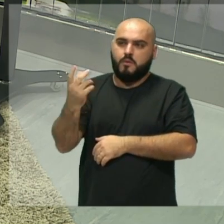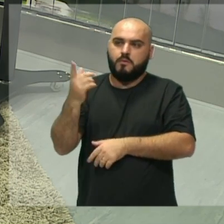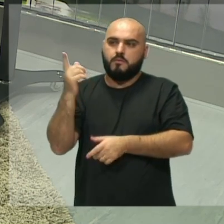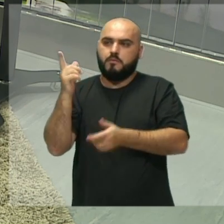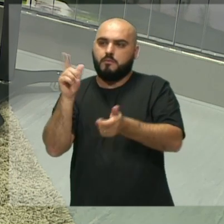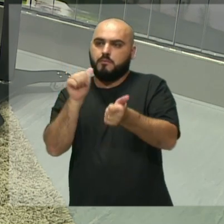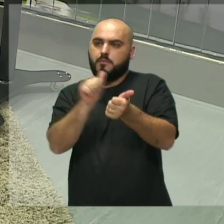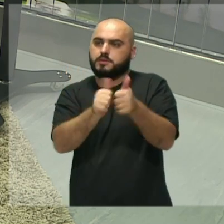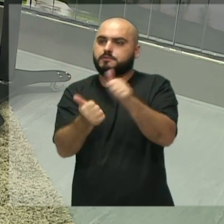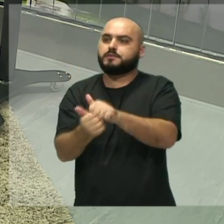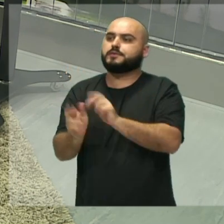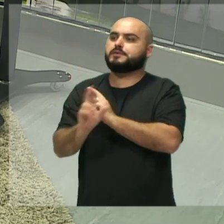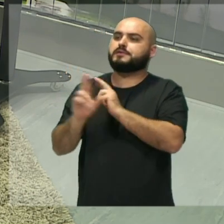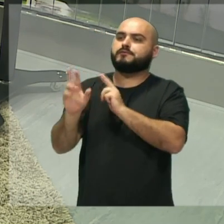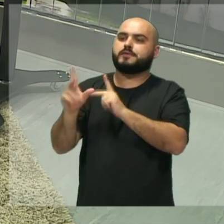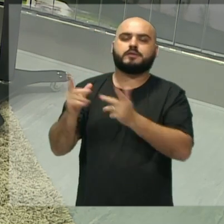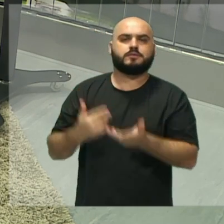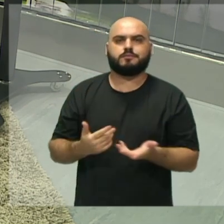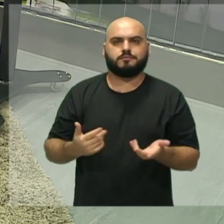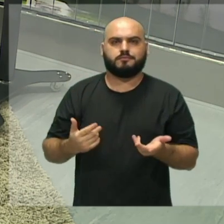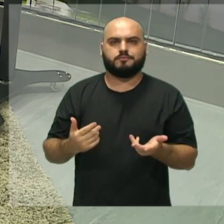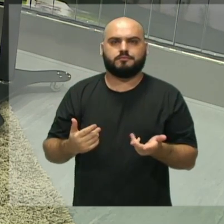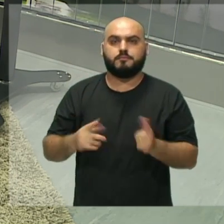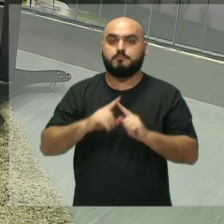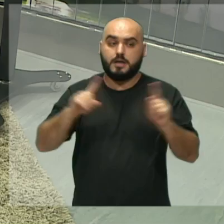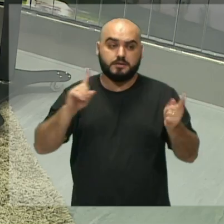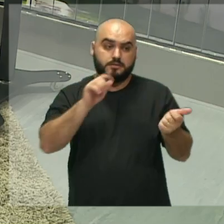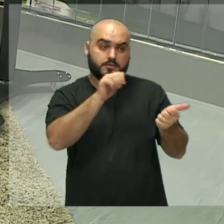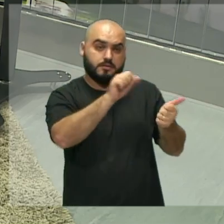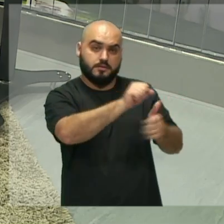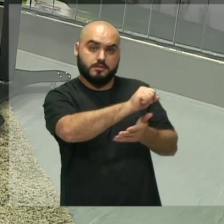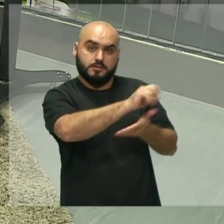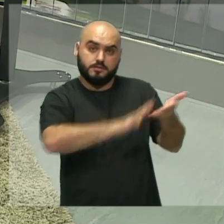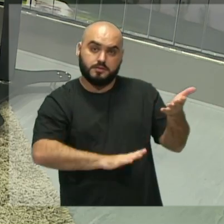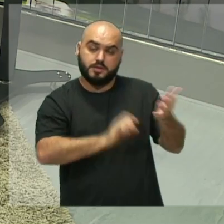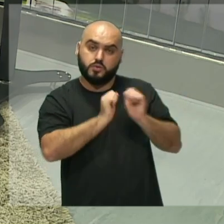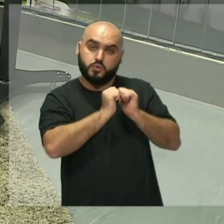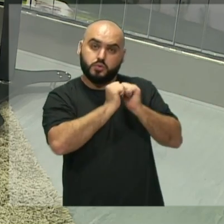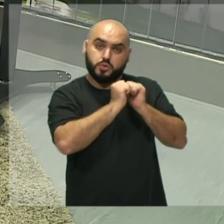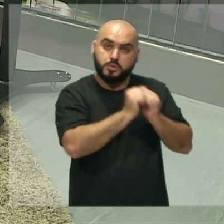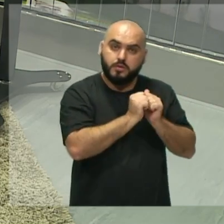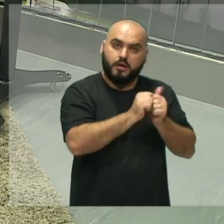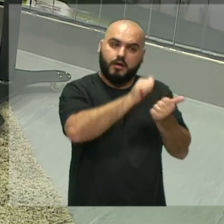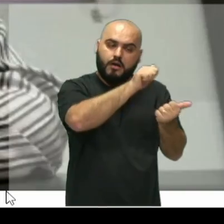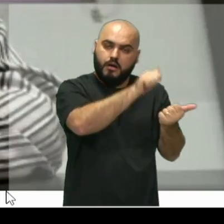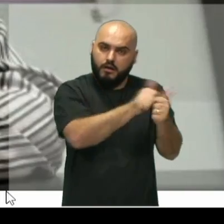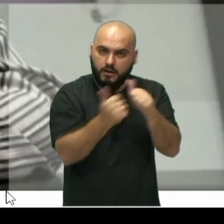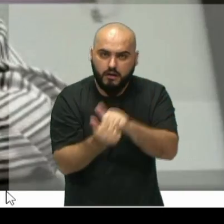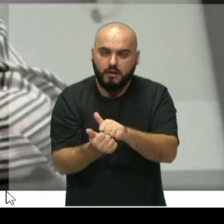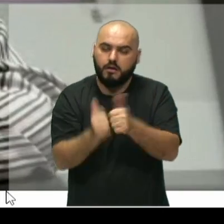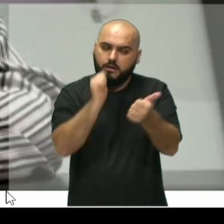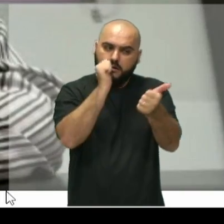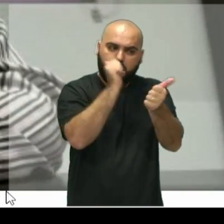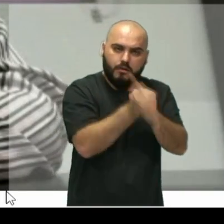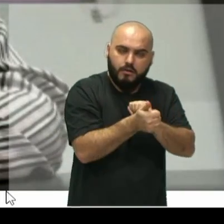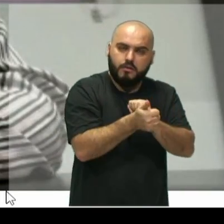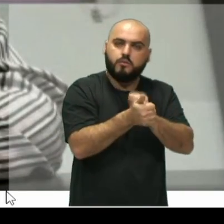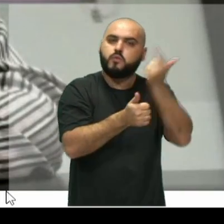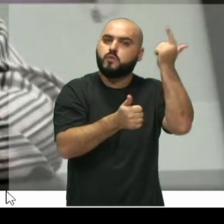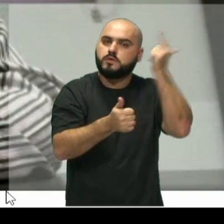do que os seus amigos fazem, mas que possam ter atividades que são adaptadas e que todos possam, em harmonia,